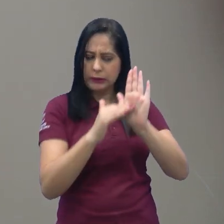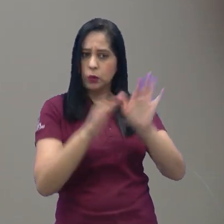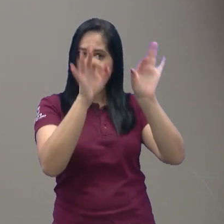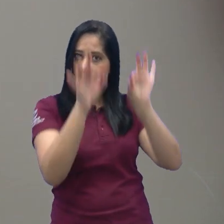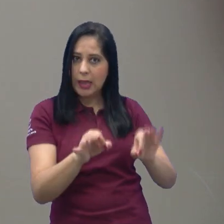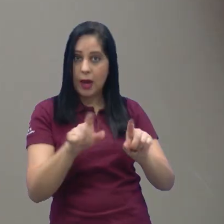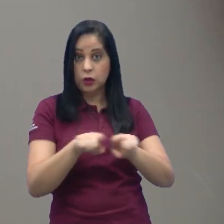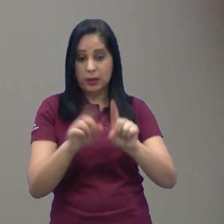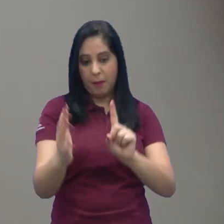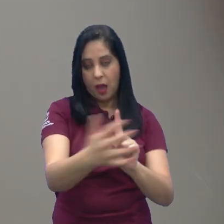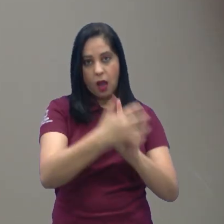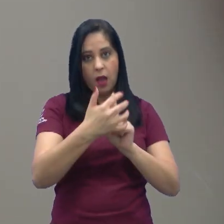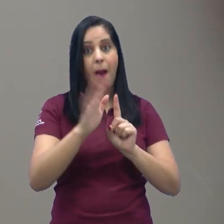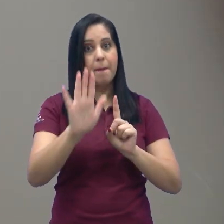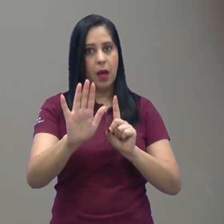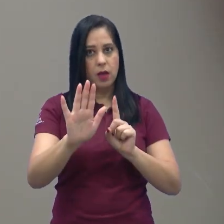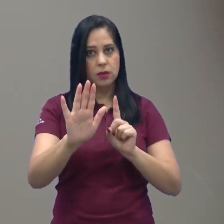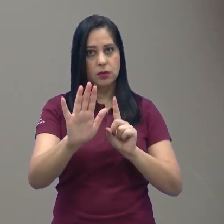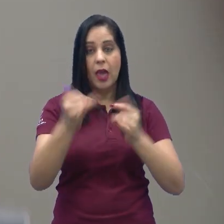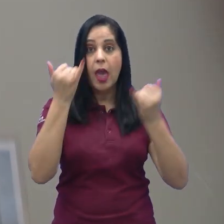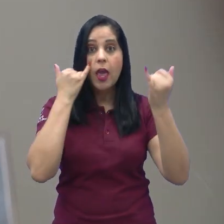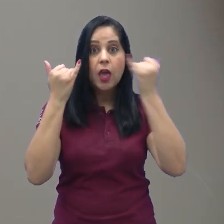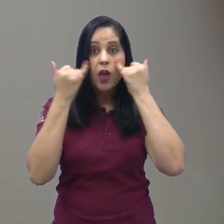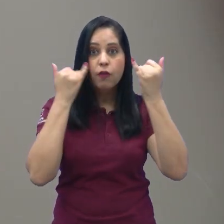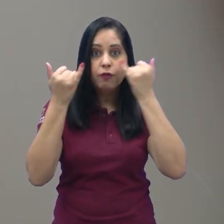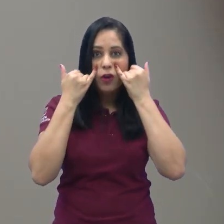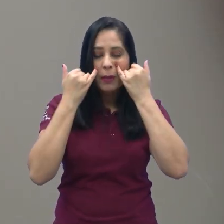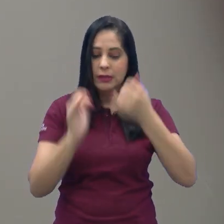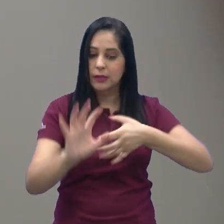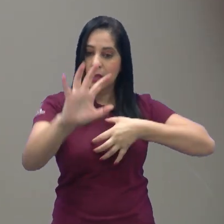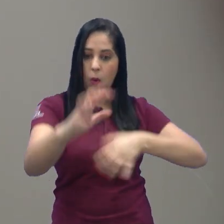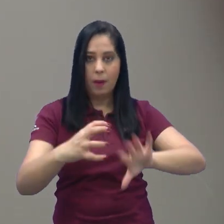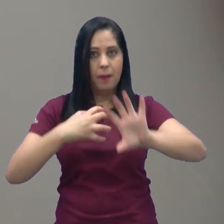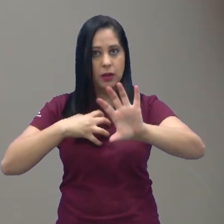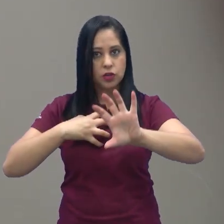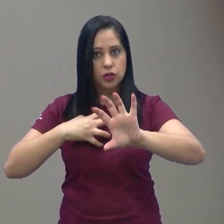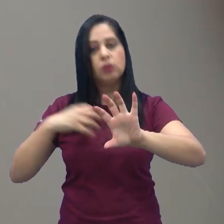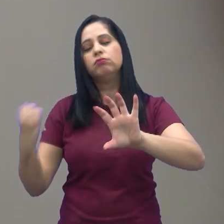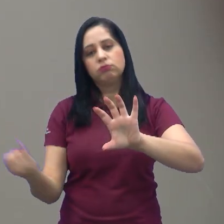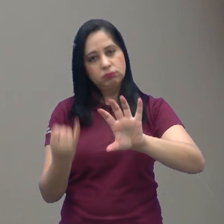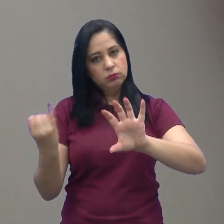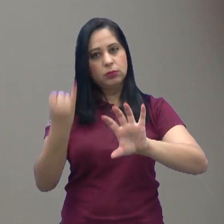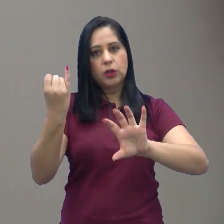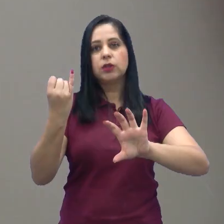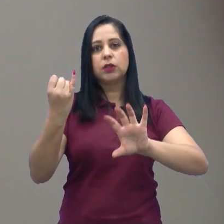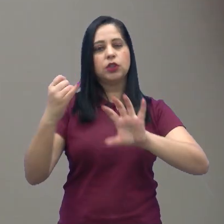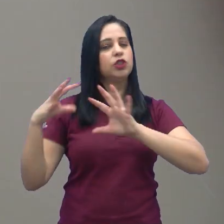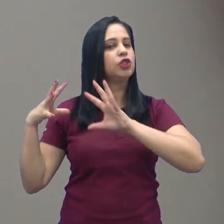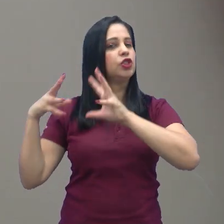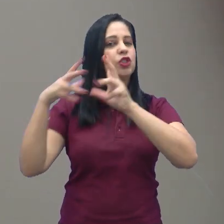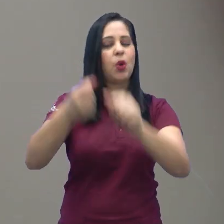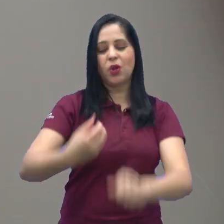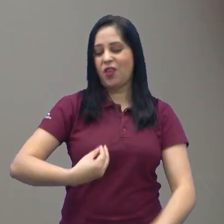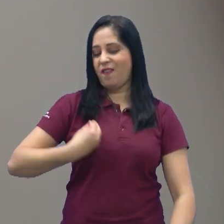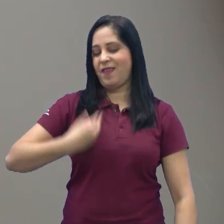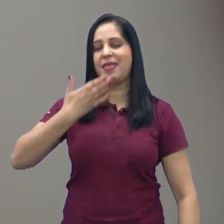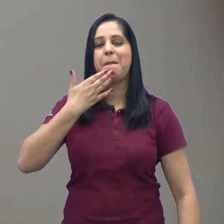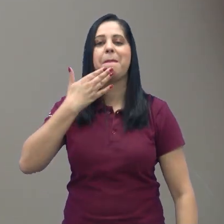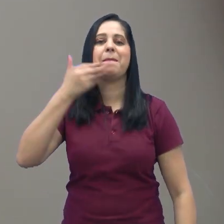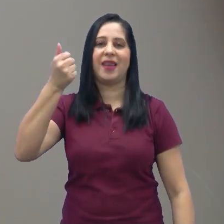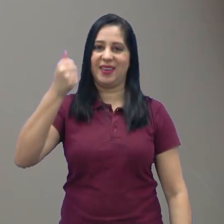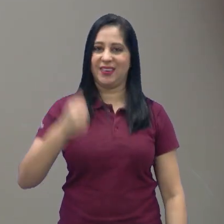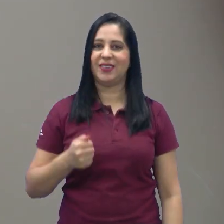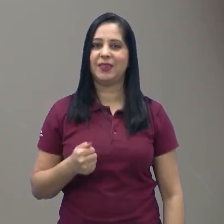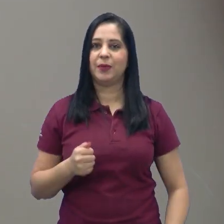acolhimento. Mas lembre-se, informação e empatia são fundamentais para que todos tenham qualidade de vida. Então a gente